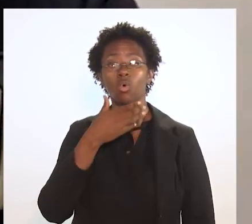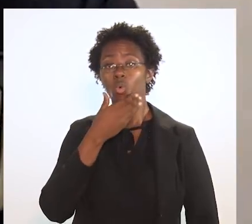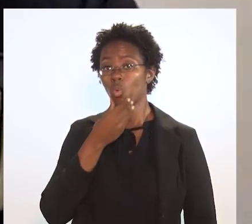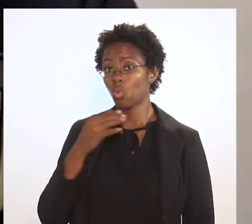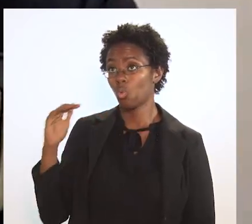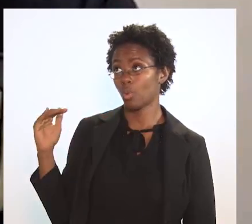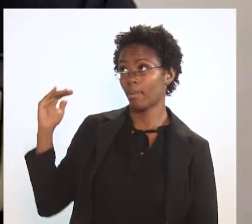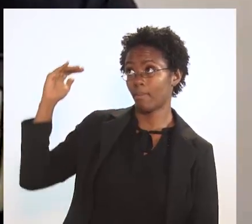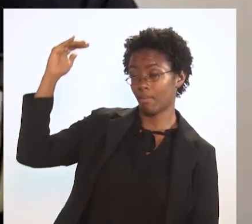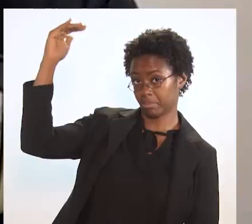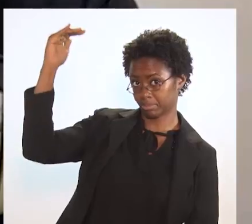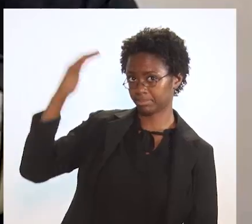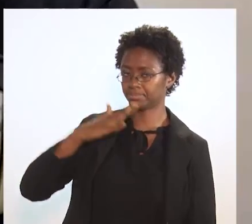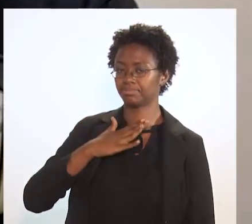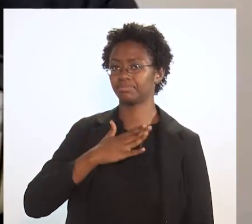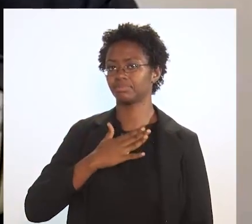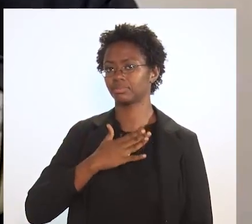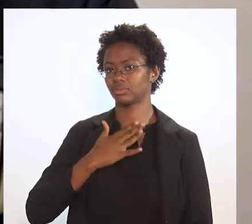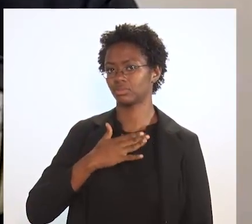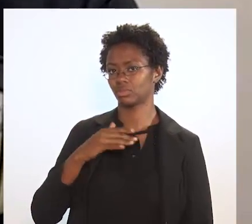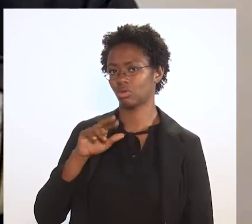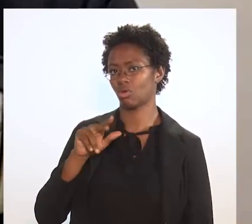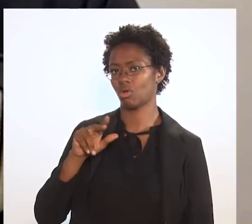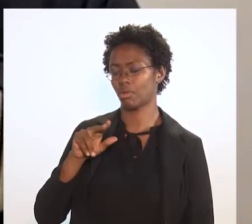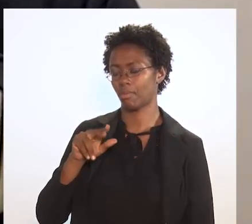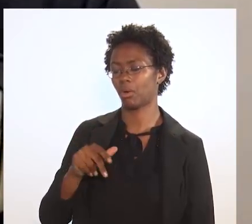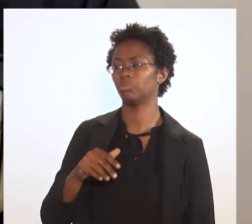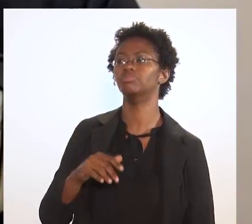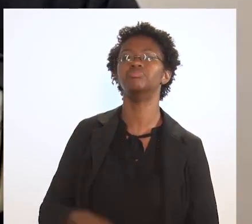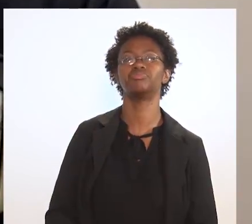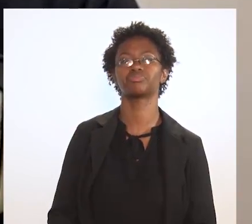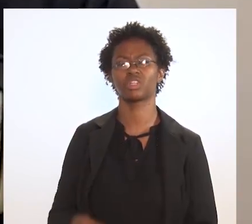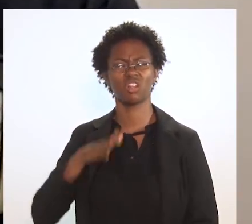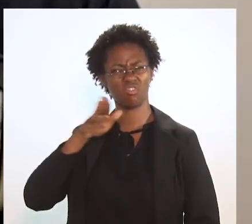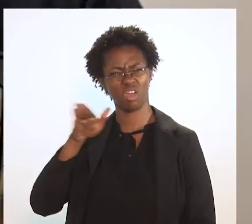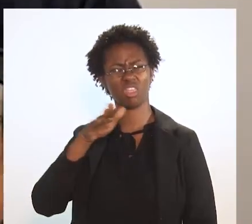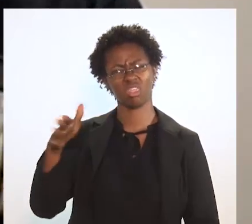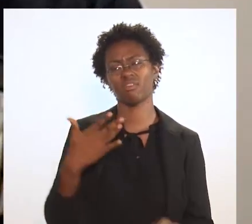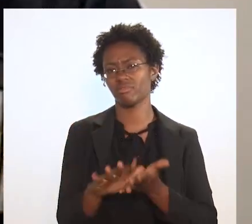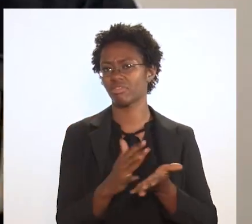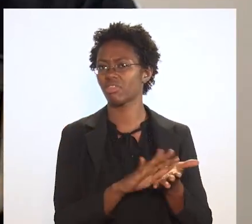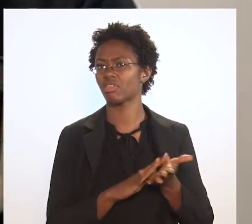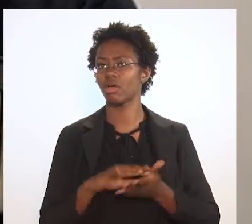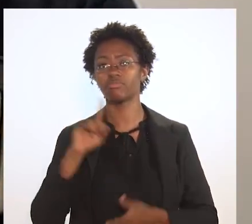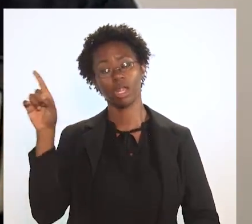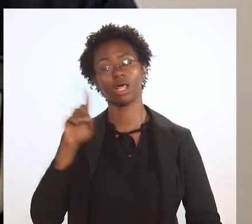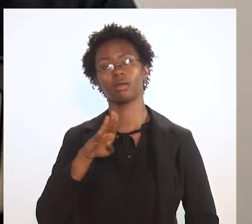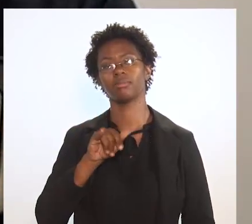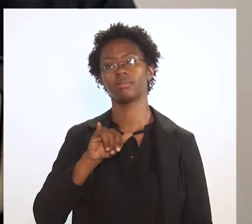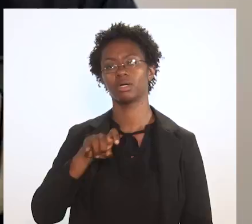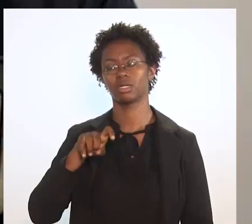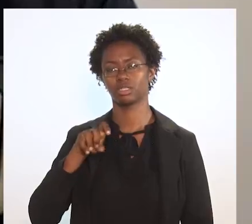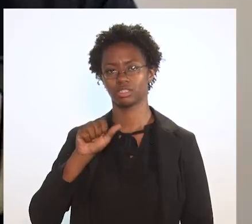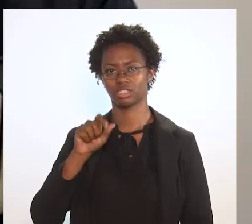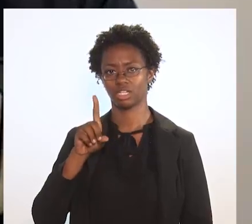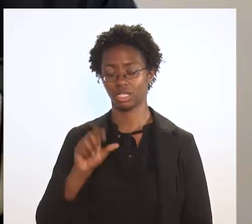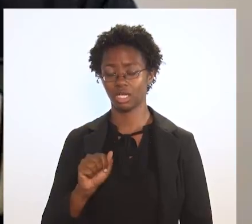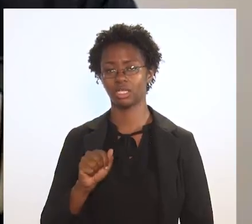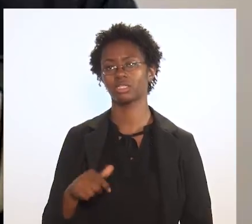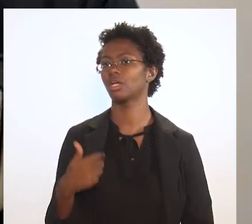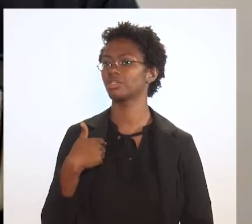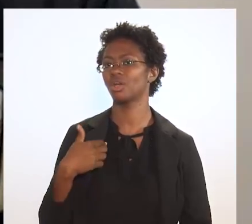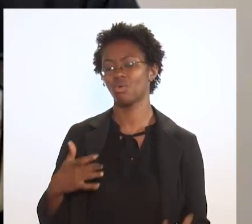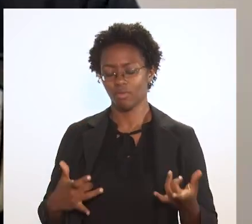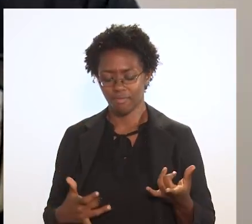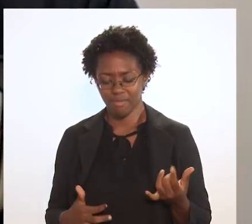E o meu irmão mais velho, né, quando ele já frequentava as rodas de samba lá da Baixada